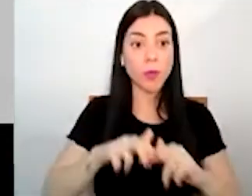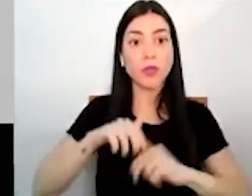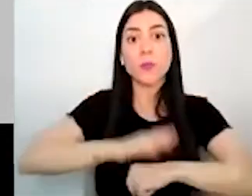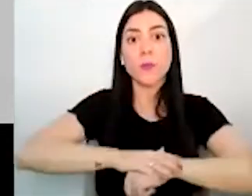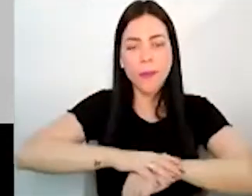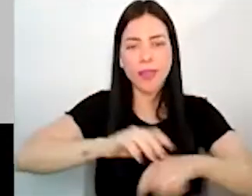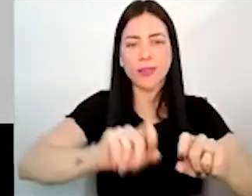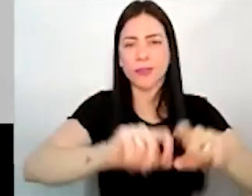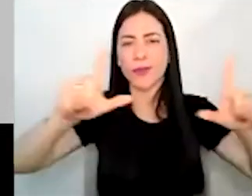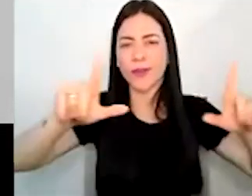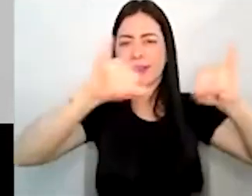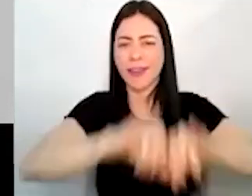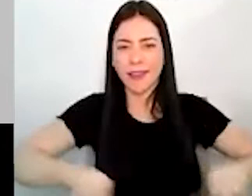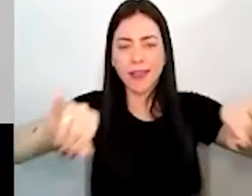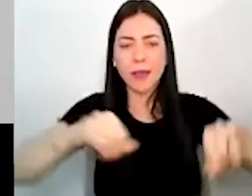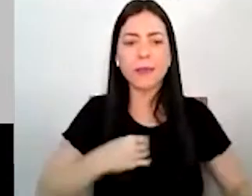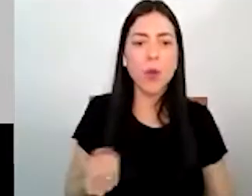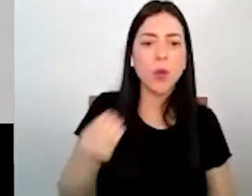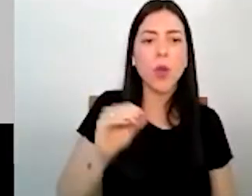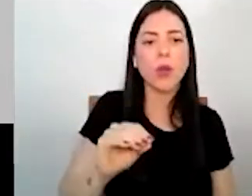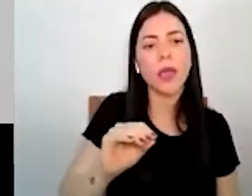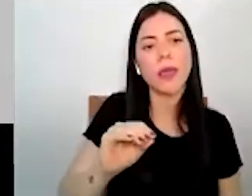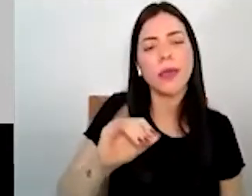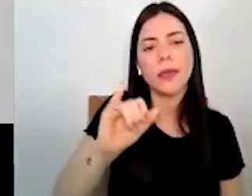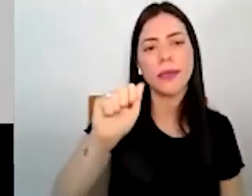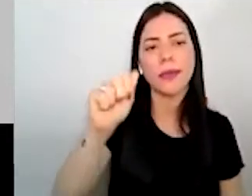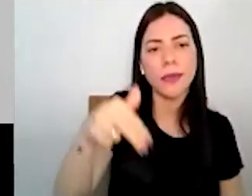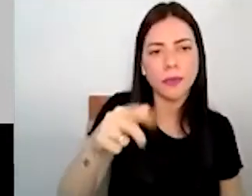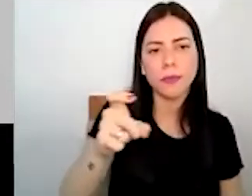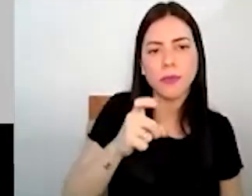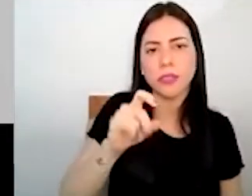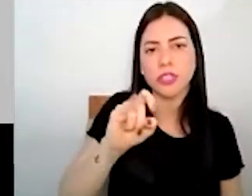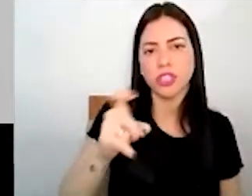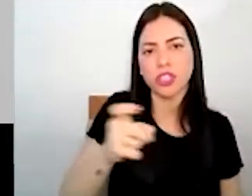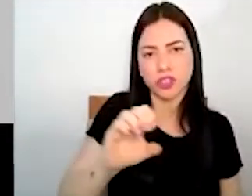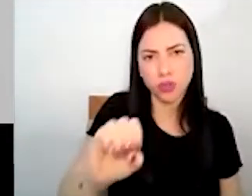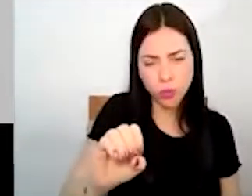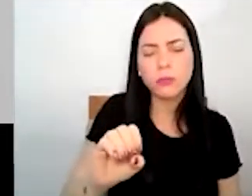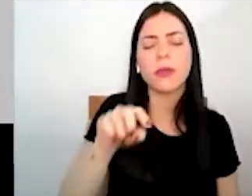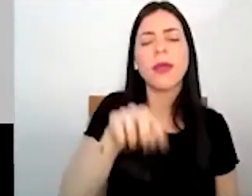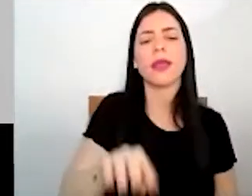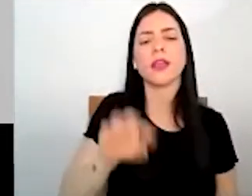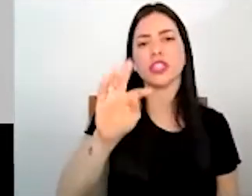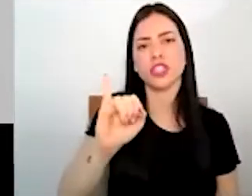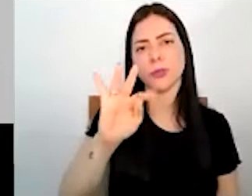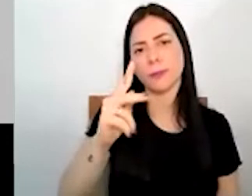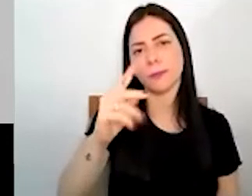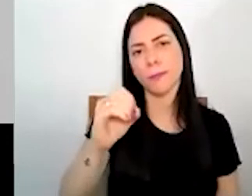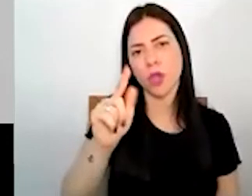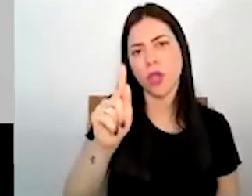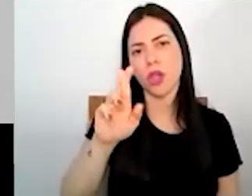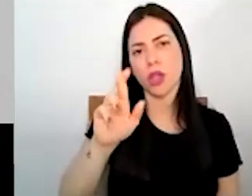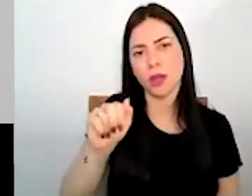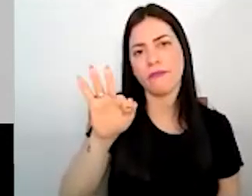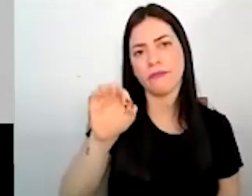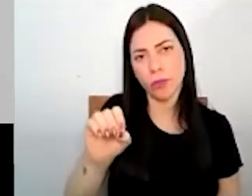eu coloquei o Jan Tischel, né, esse designer tipógrafo, que foi um dos primeiros a tentar organizar, né, as ideias